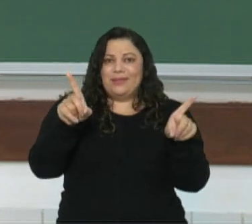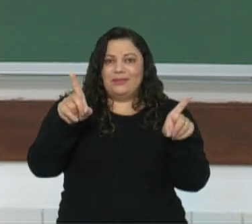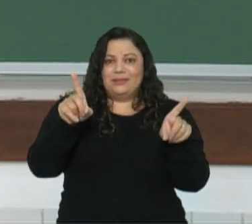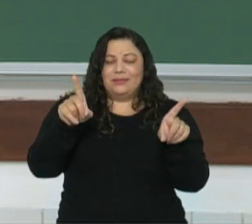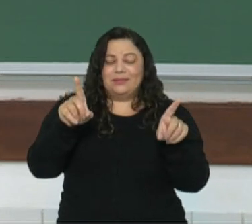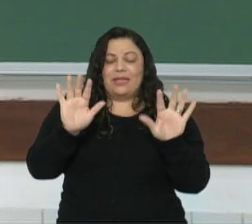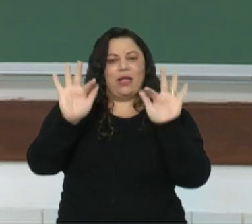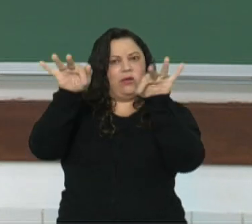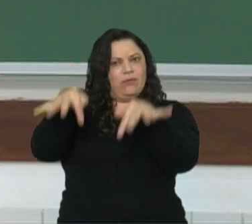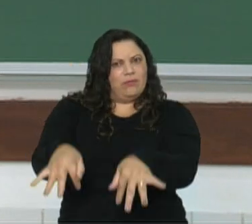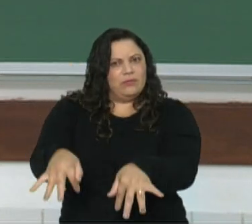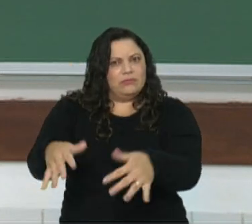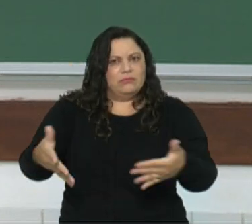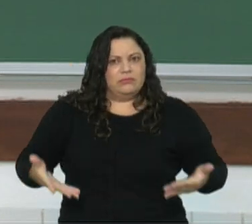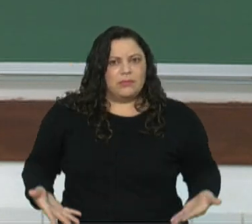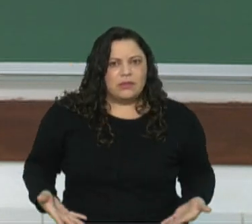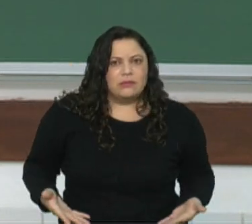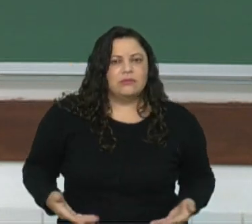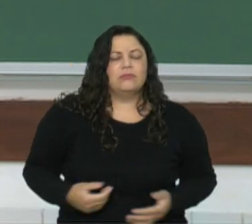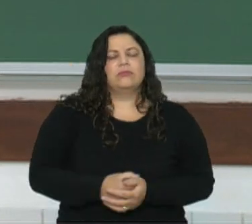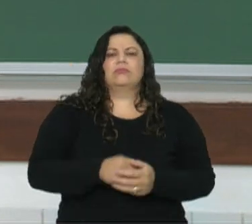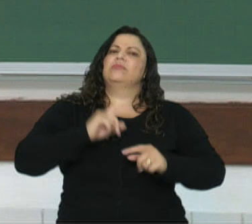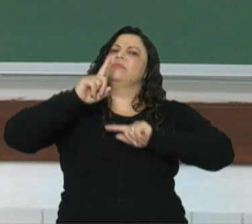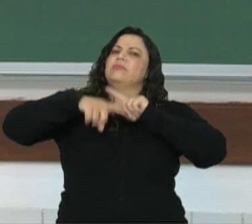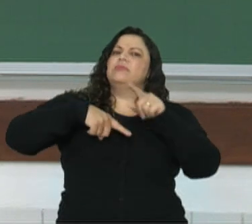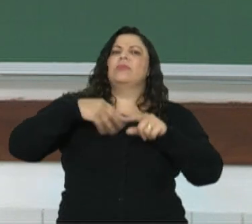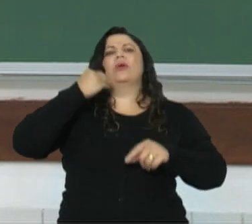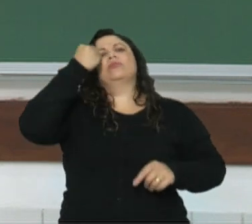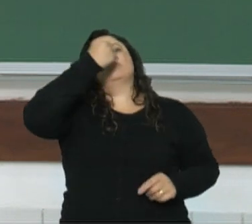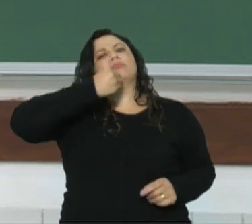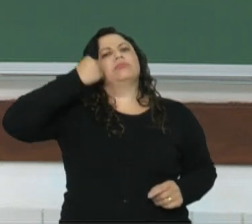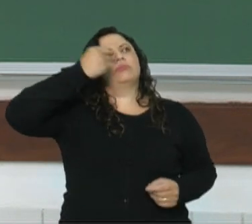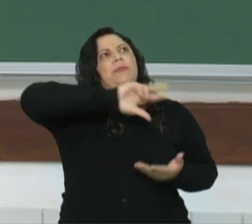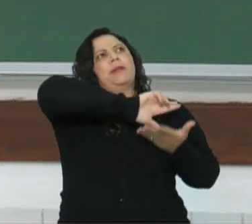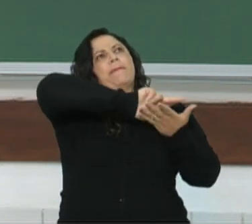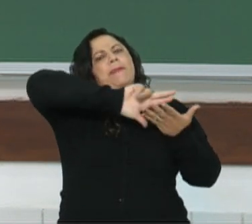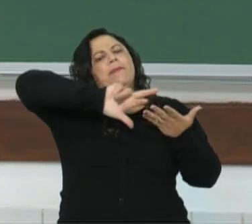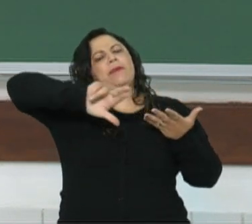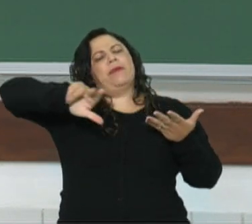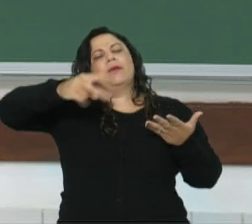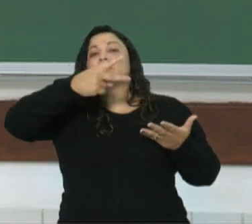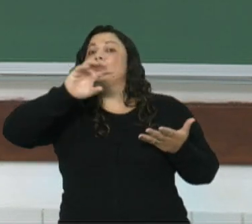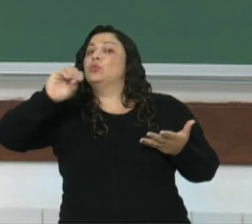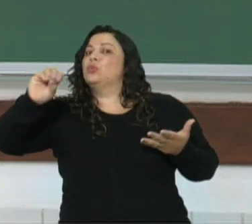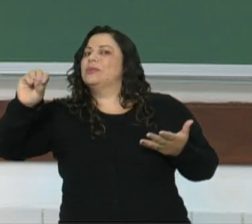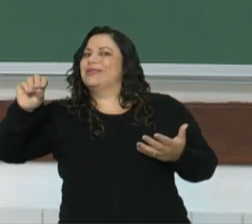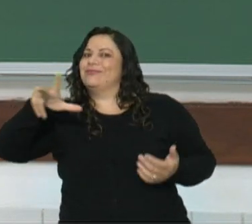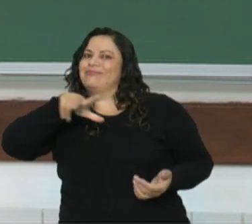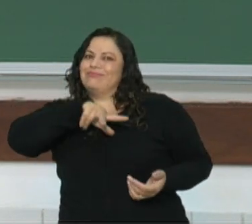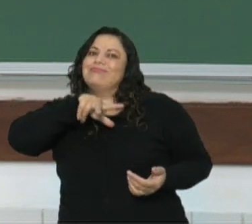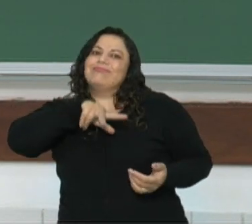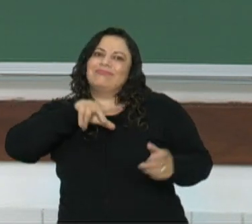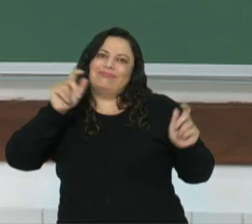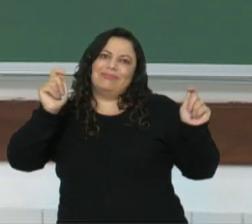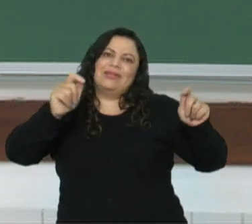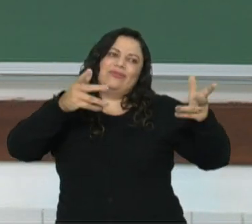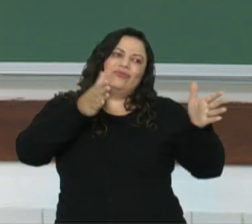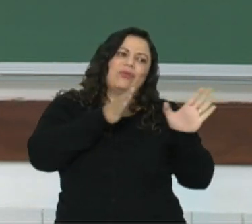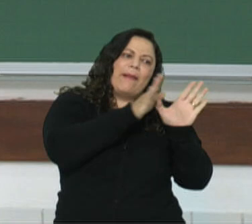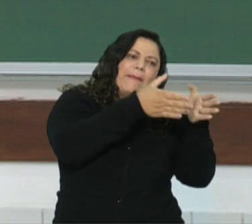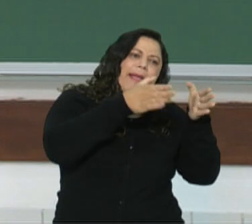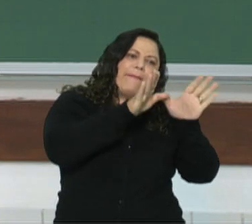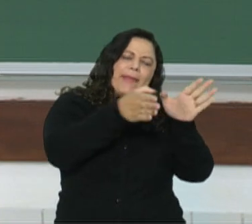definitiva. Se daí a pouco eu posso examinar 200 particulares, eu posso alterar a